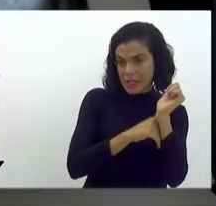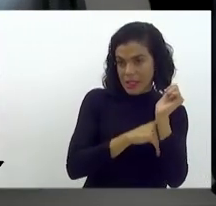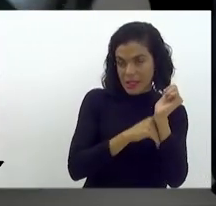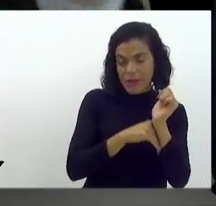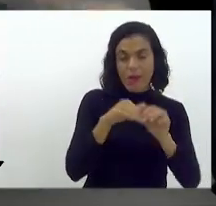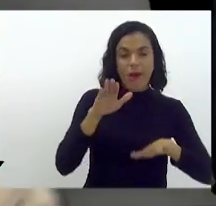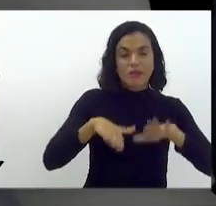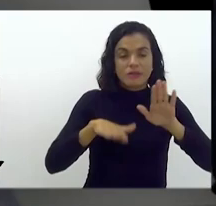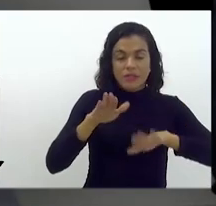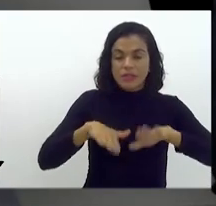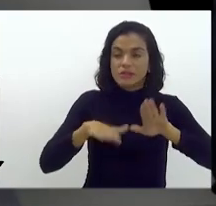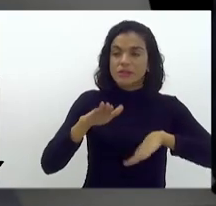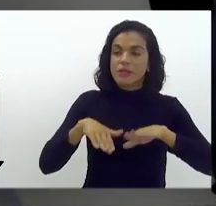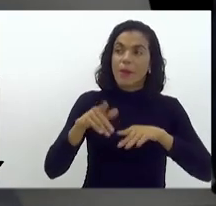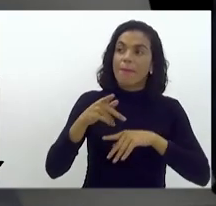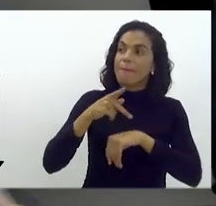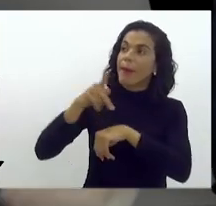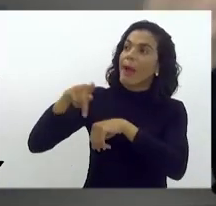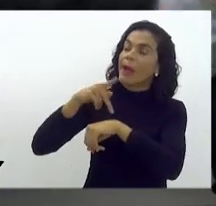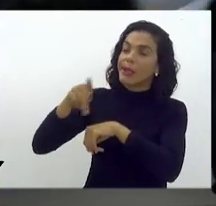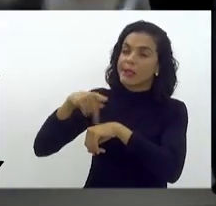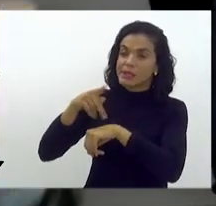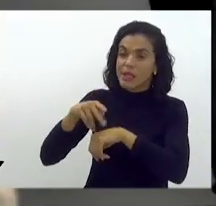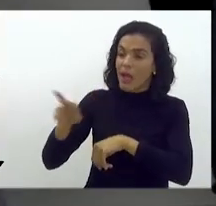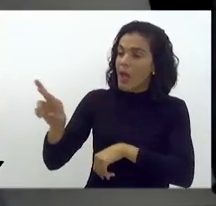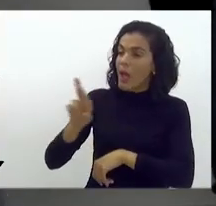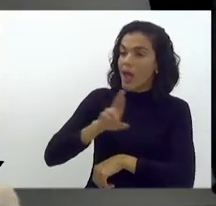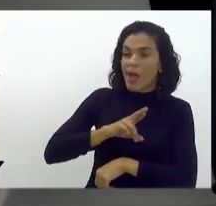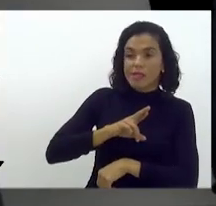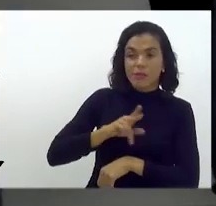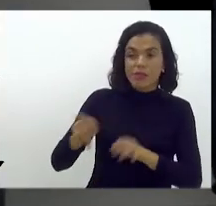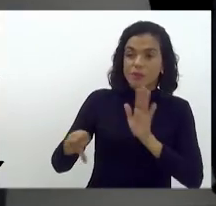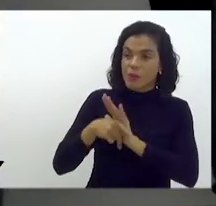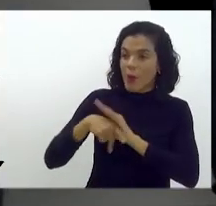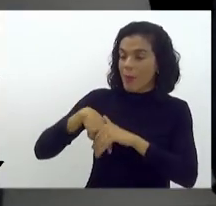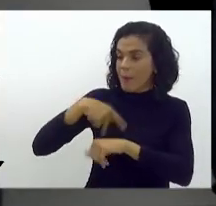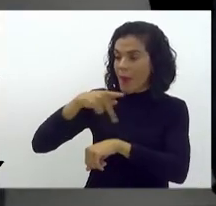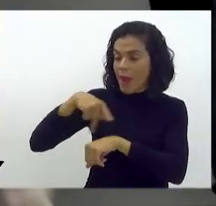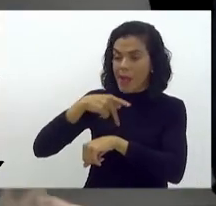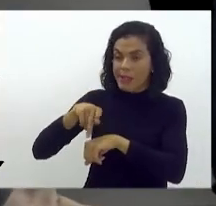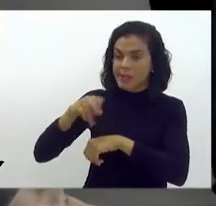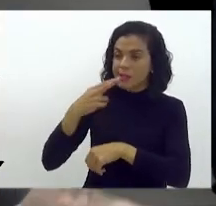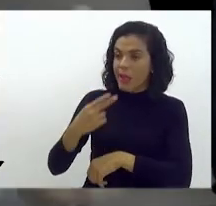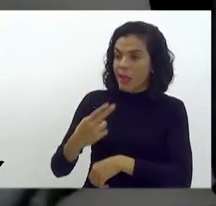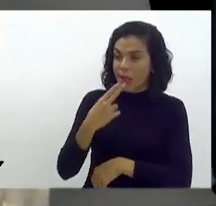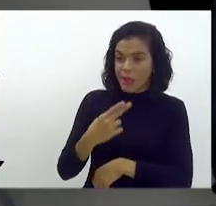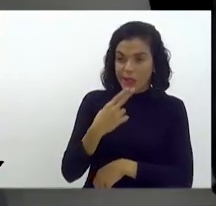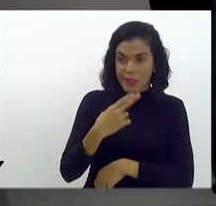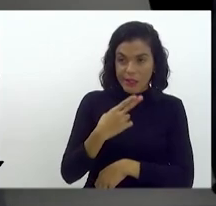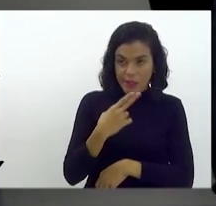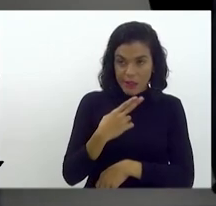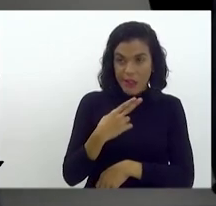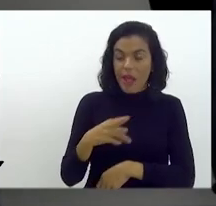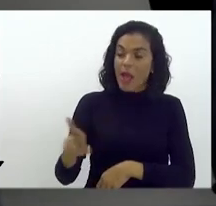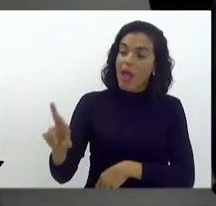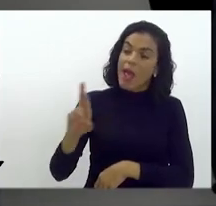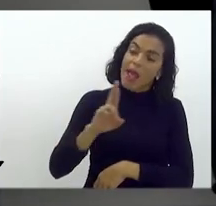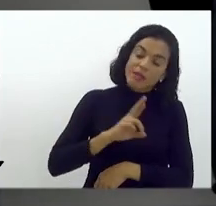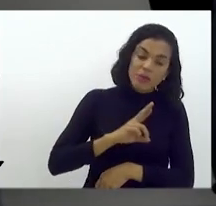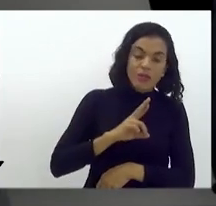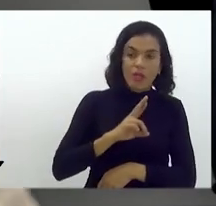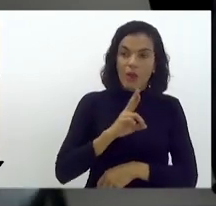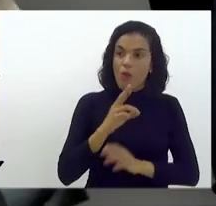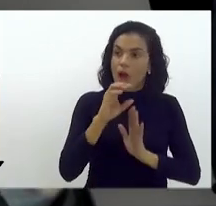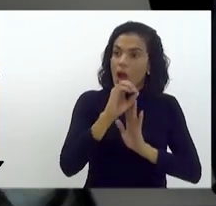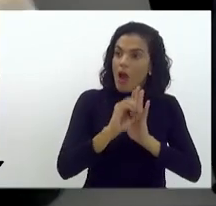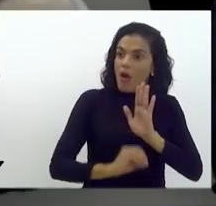localizações em outros países e a resposta vem de outros países muitas vezes eles criam por responder ordem judicial